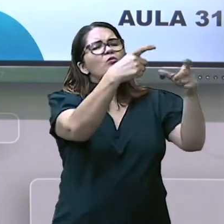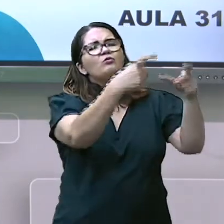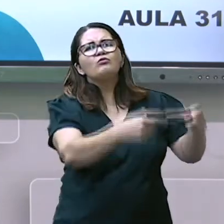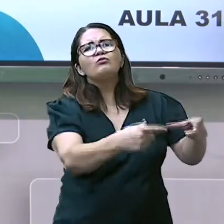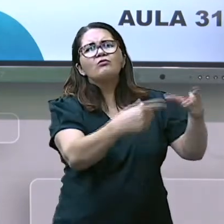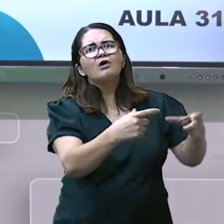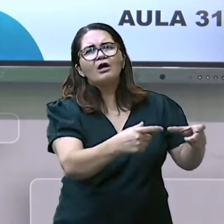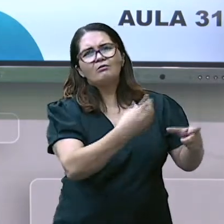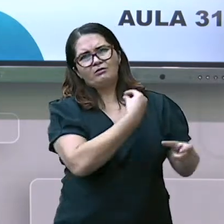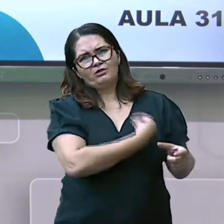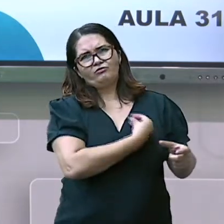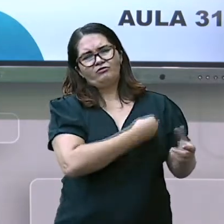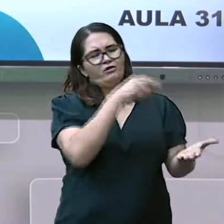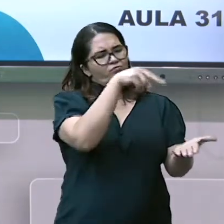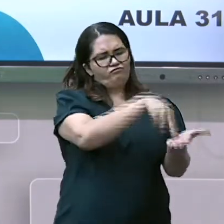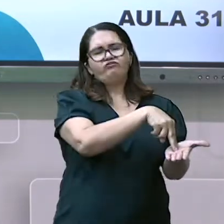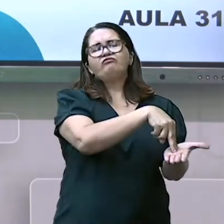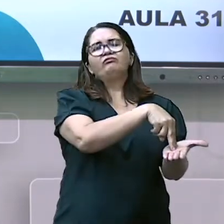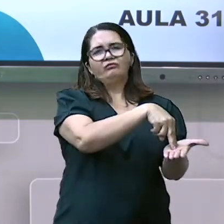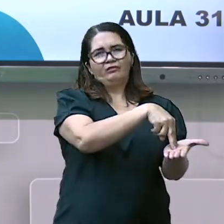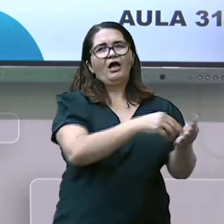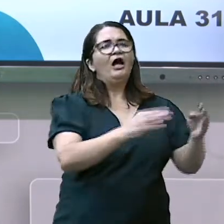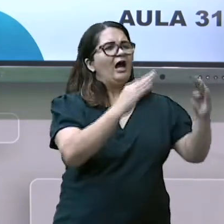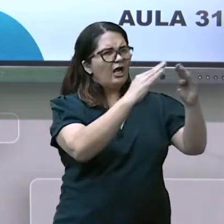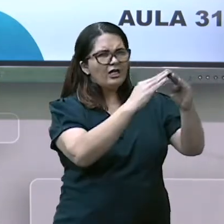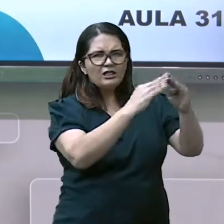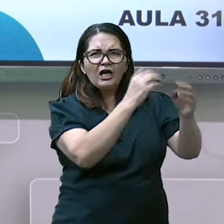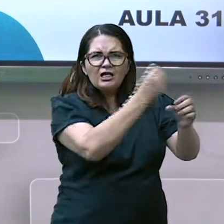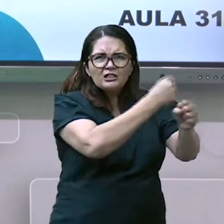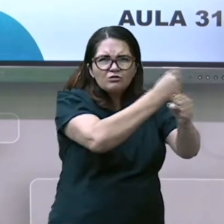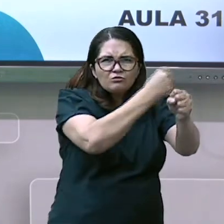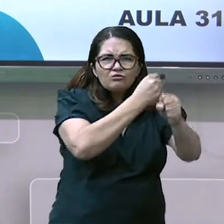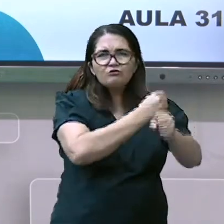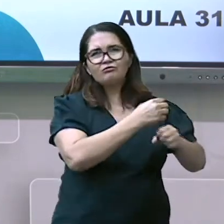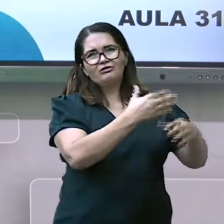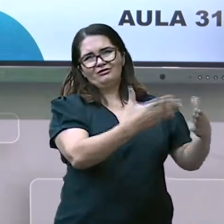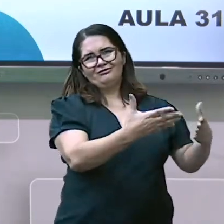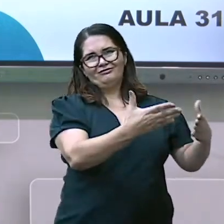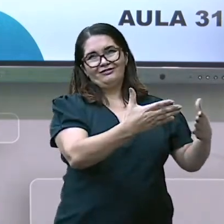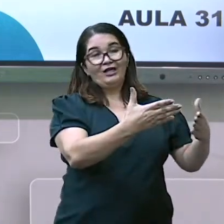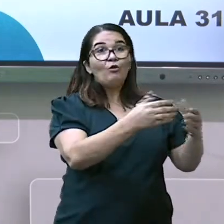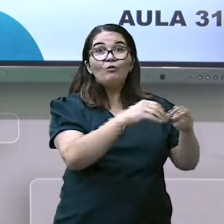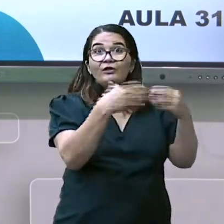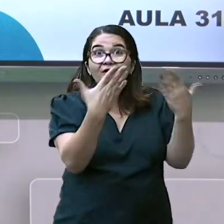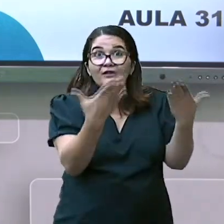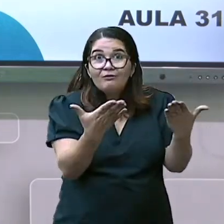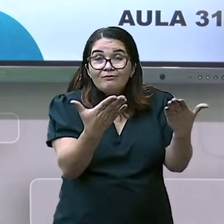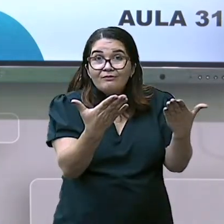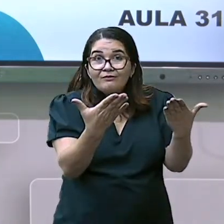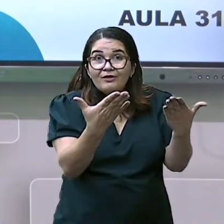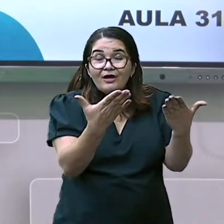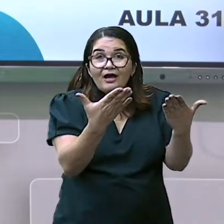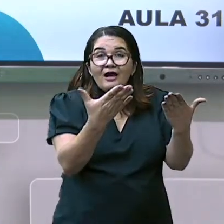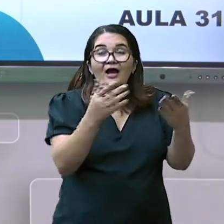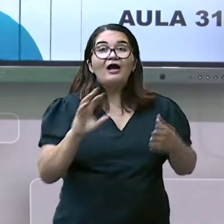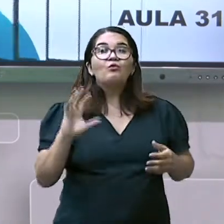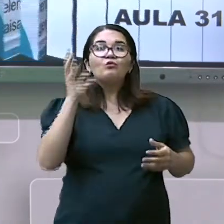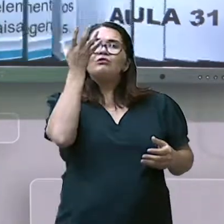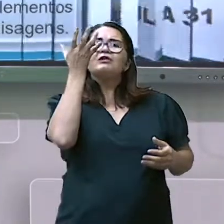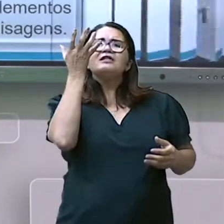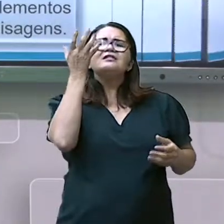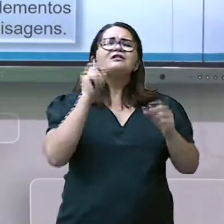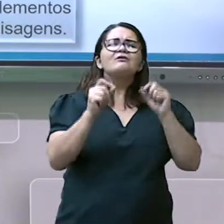atividades. E aí começam a se surgir também as cidades. Nós vamos ver que